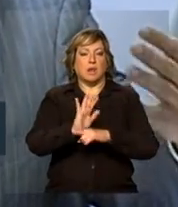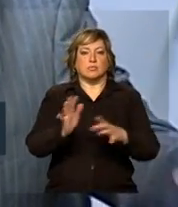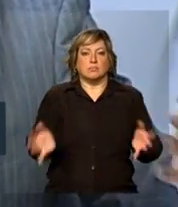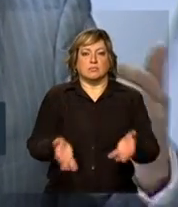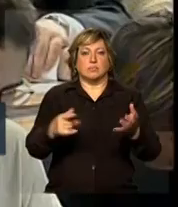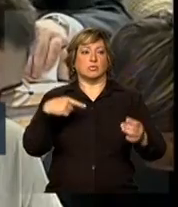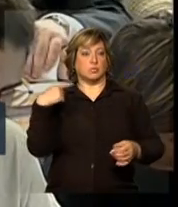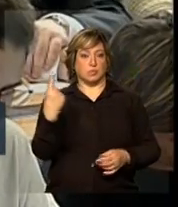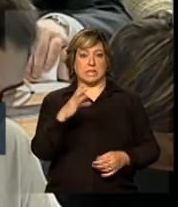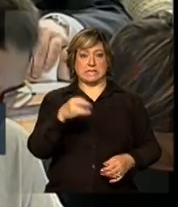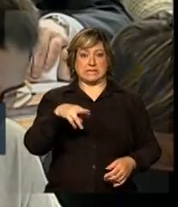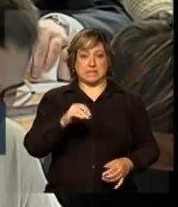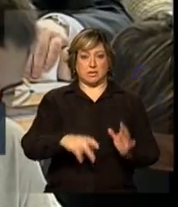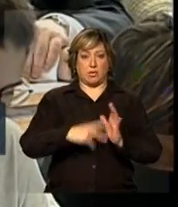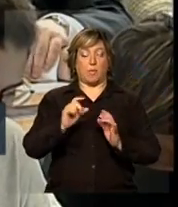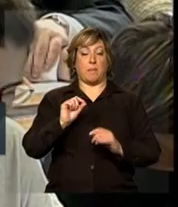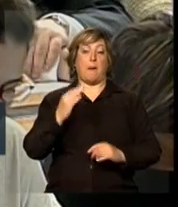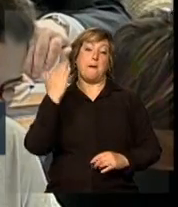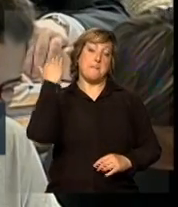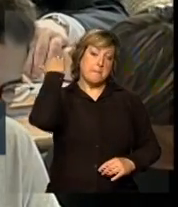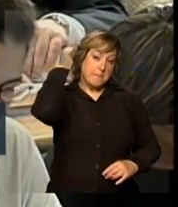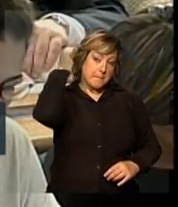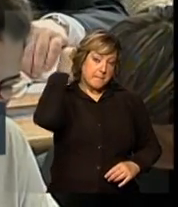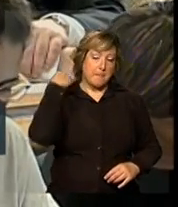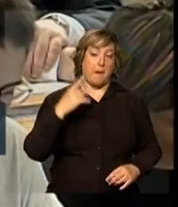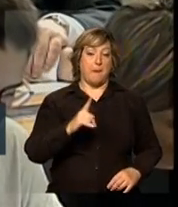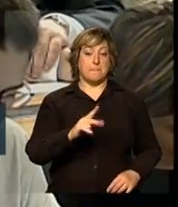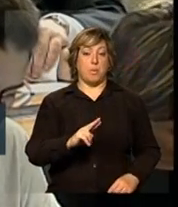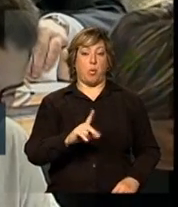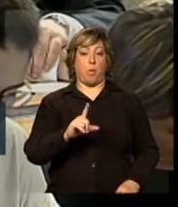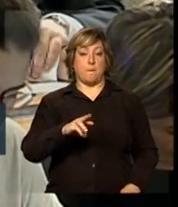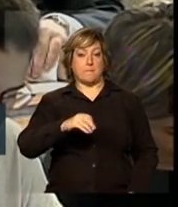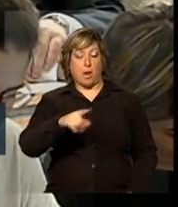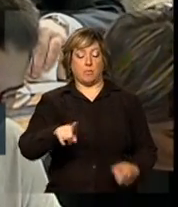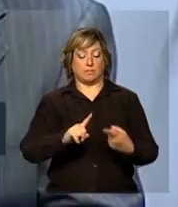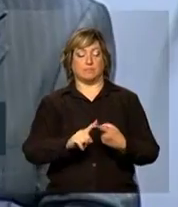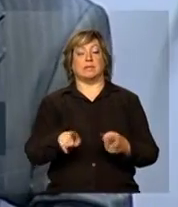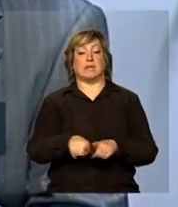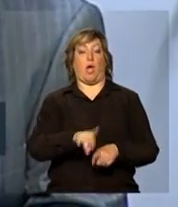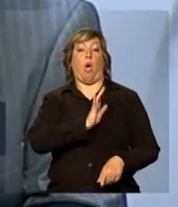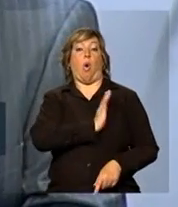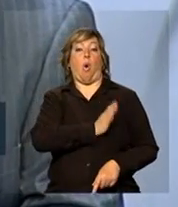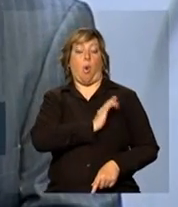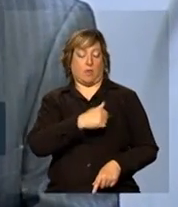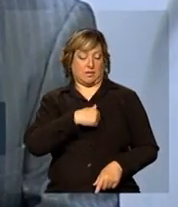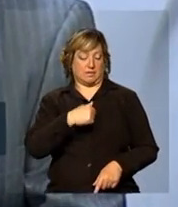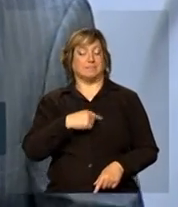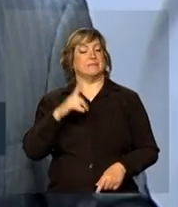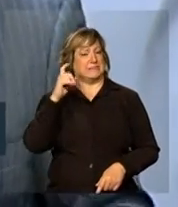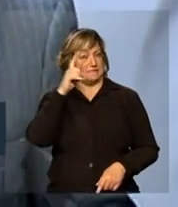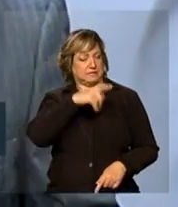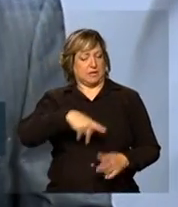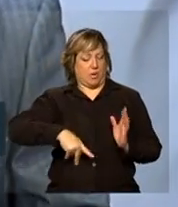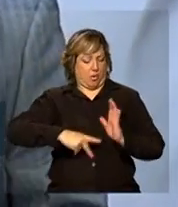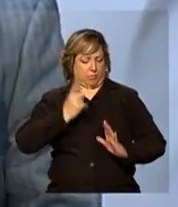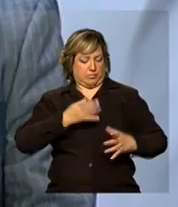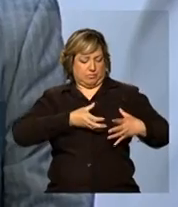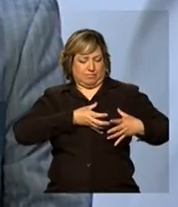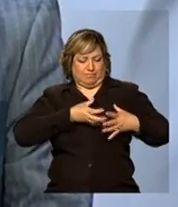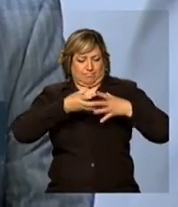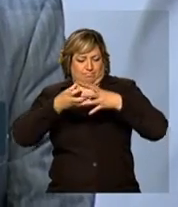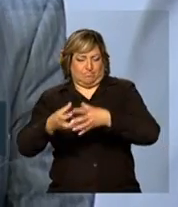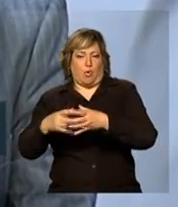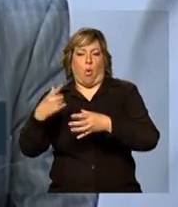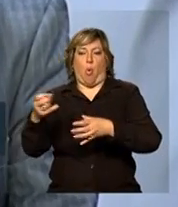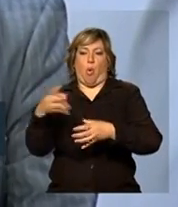centros transplantadores para transplante de pulmão e de coração, que são bastante complexos, que demandam bastante leitos de UTI,